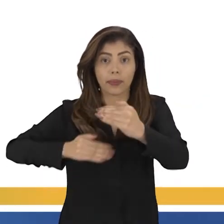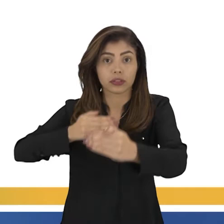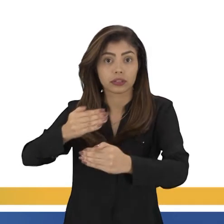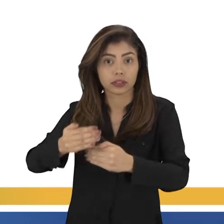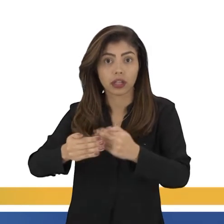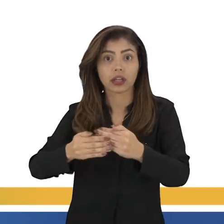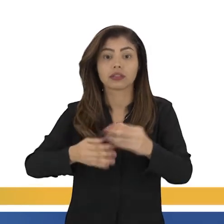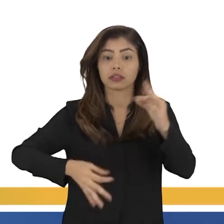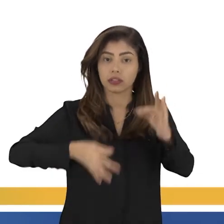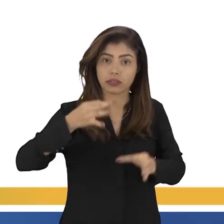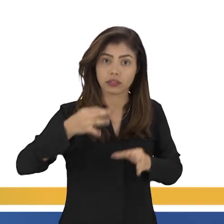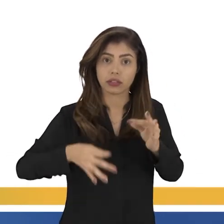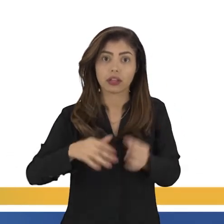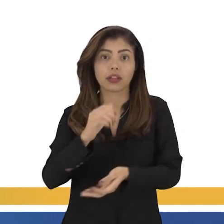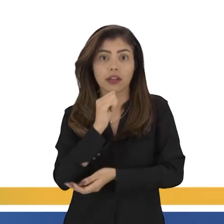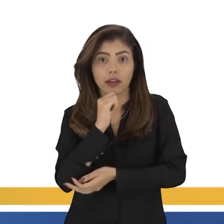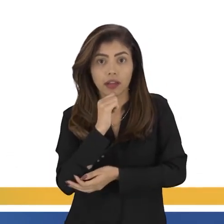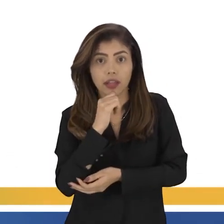processo eleitoral